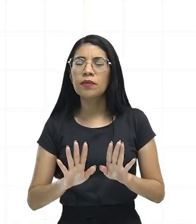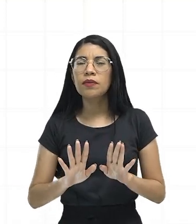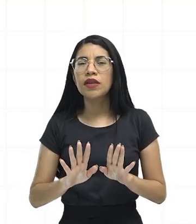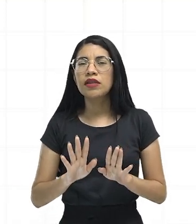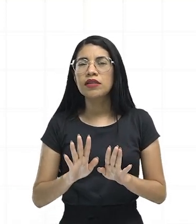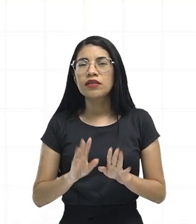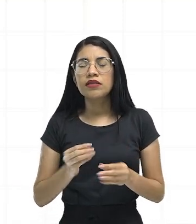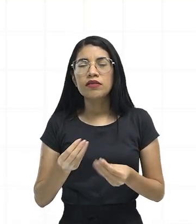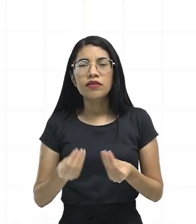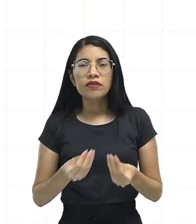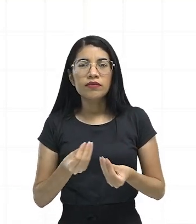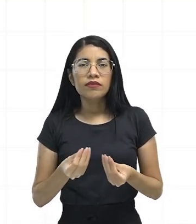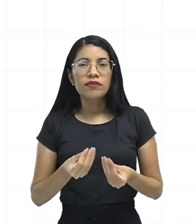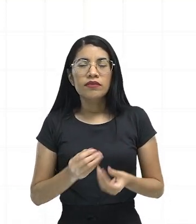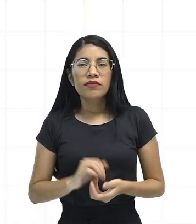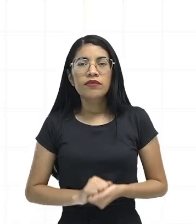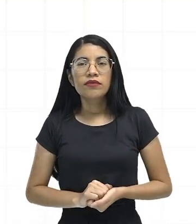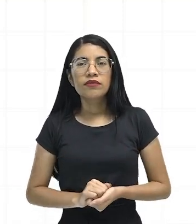professor,